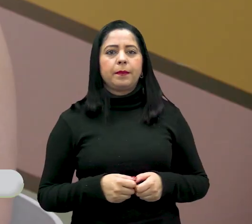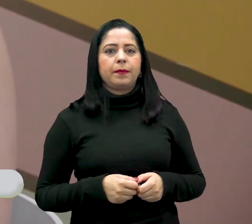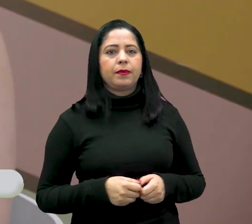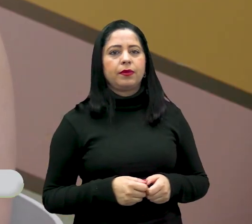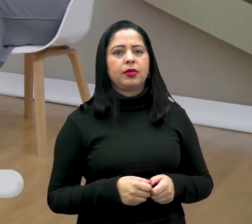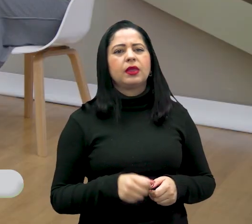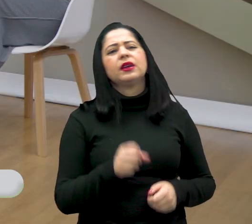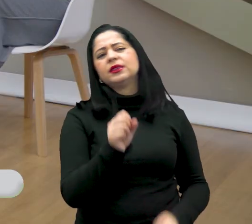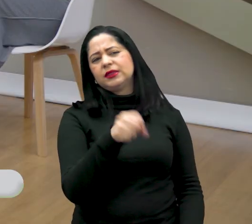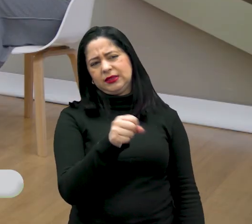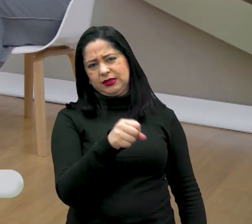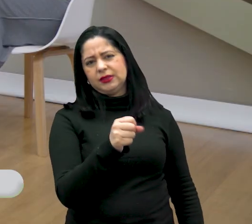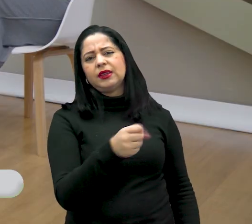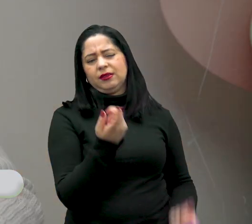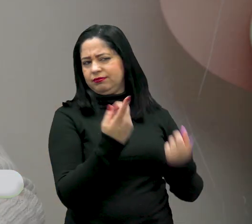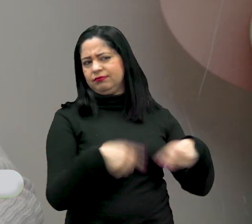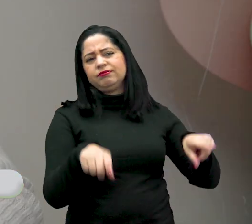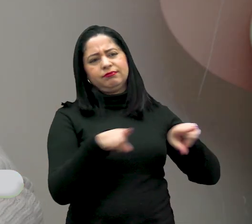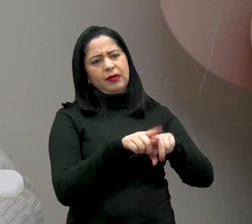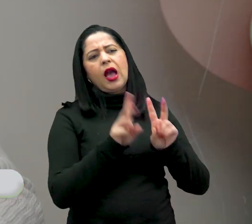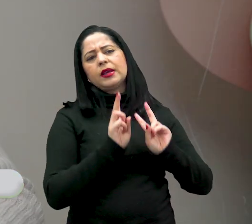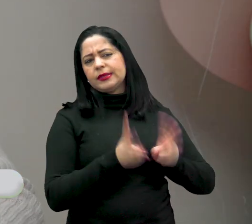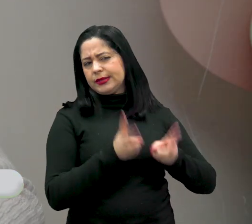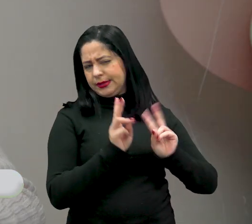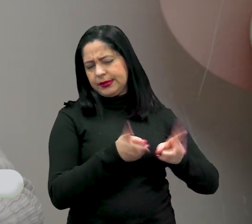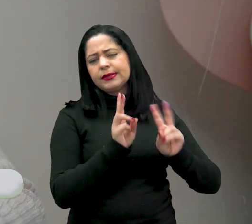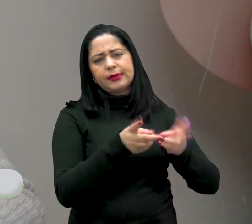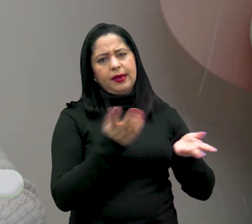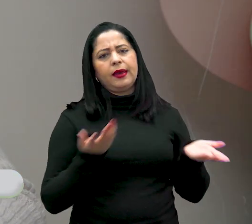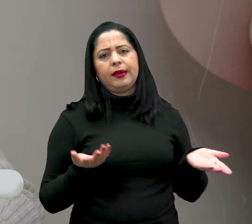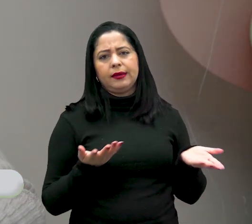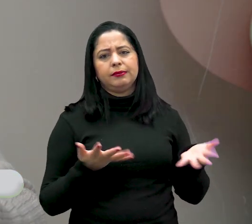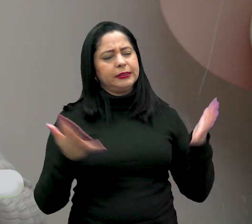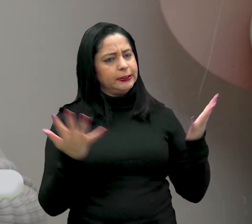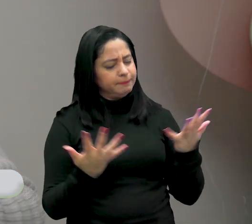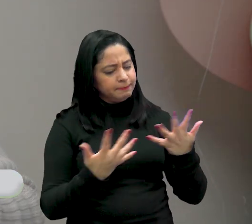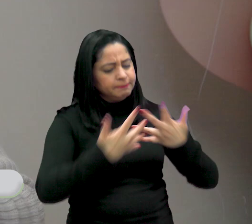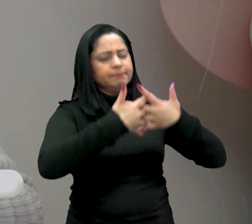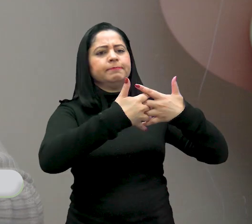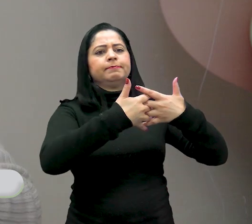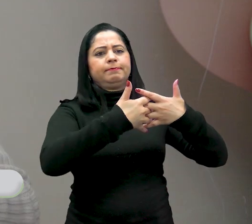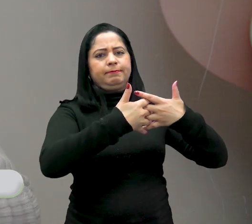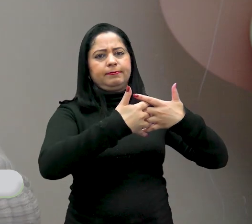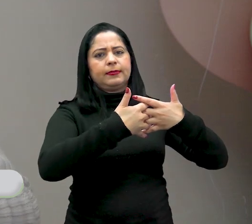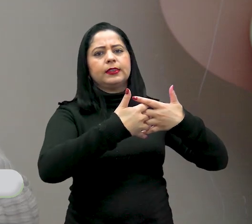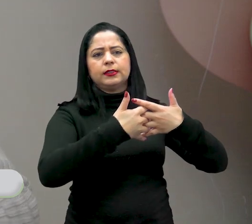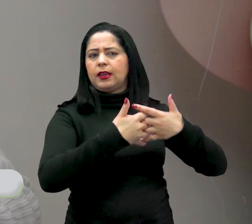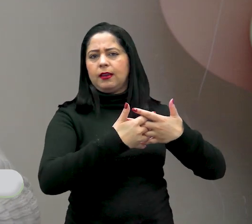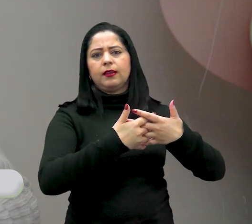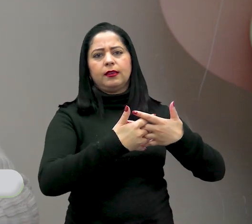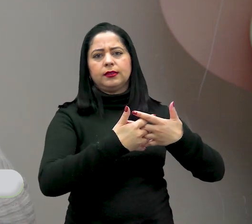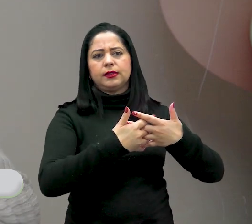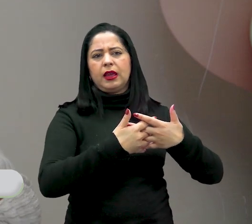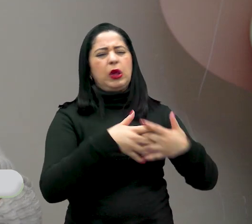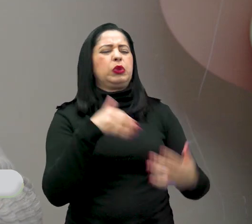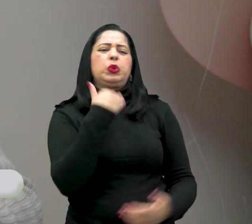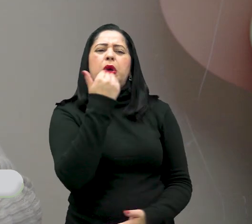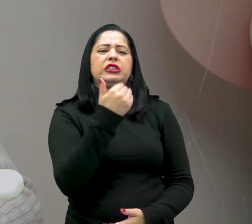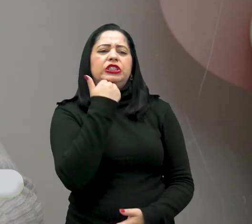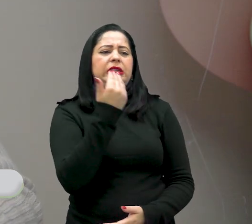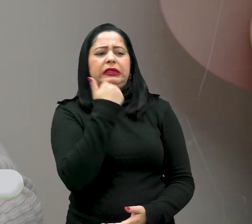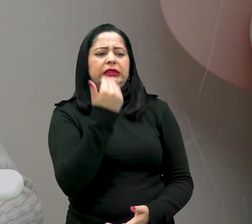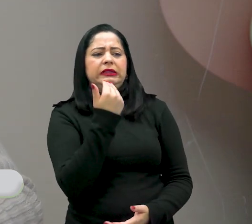das vezes. Vão caminhar juntos, não tem jeito de fugir disso, né, pessoal? Vai ter sempre vai estar sempre atrelado uma coisa a outra, não tem como